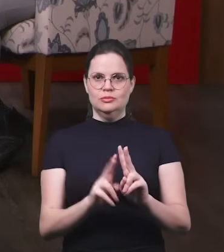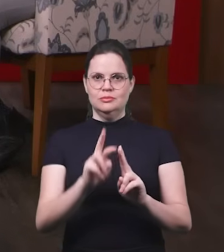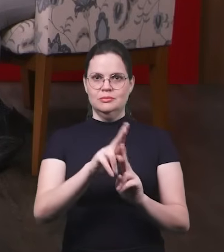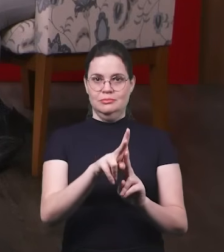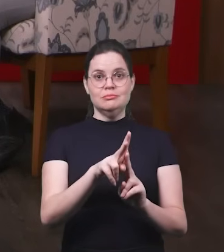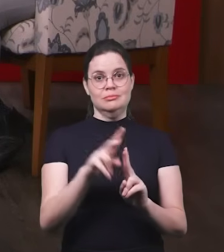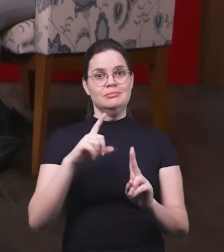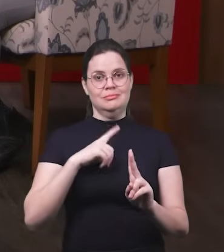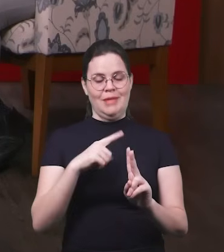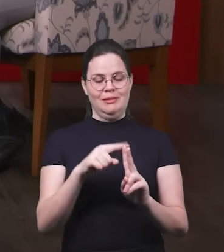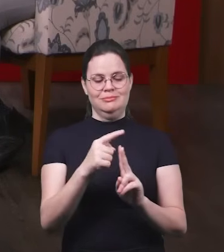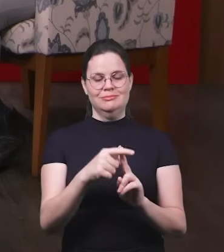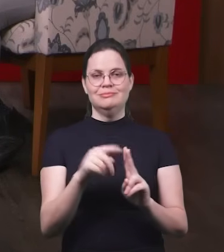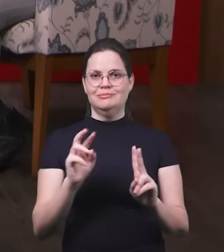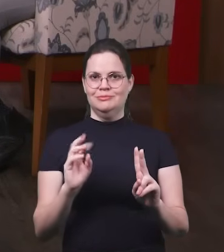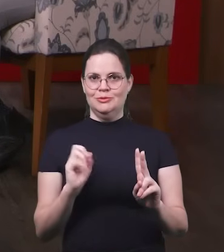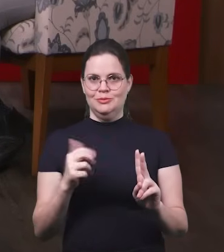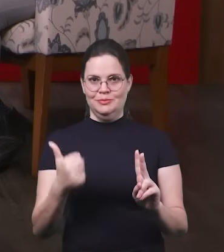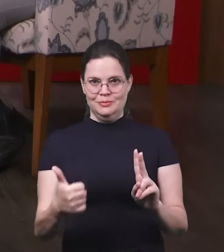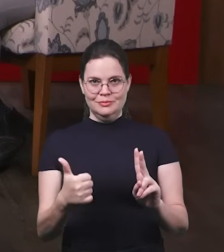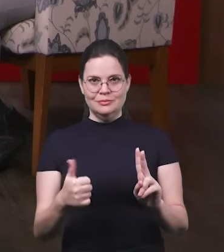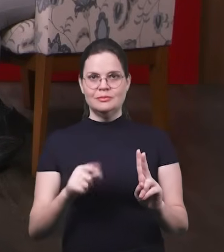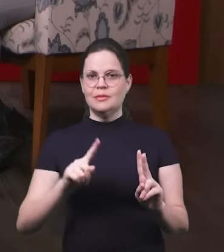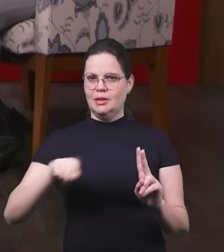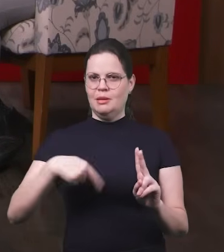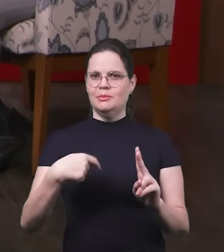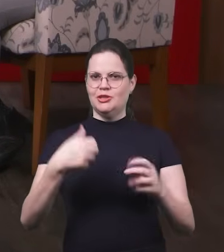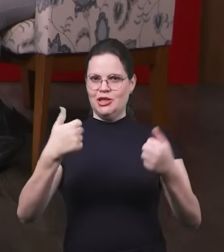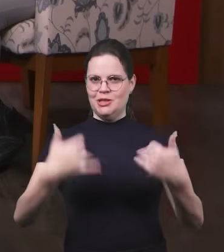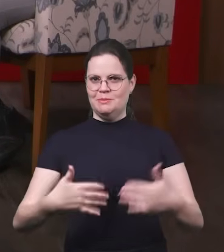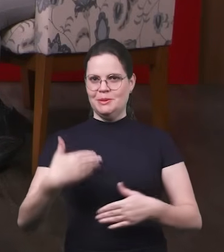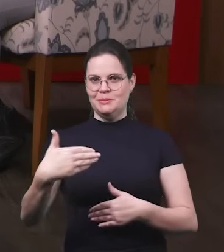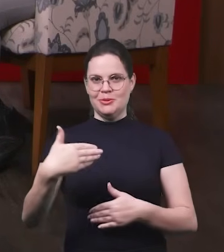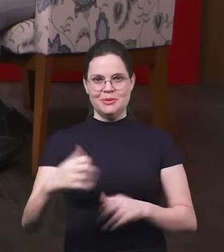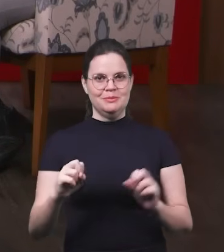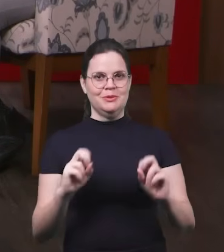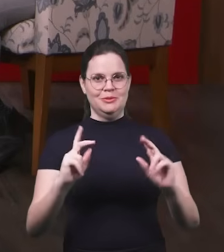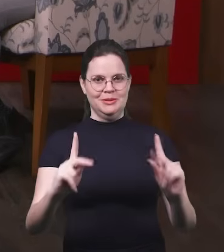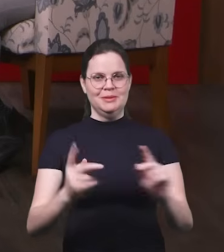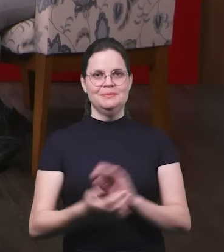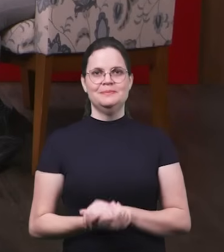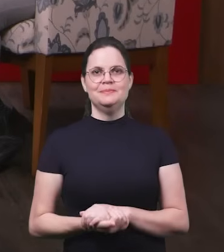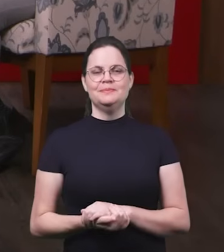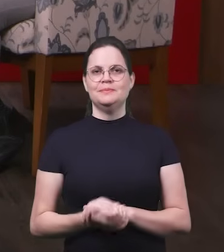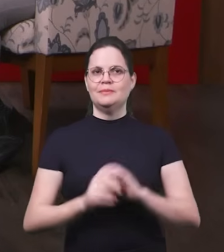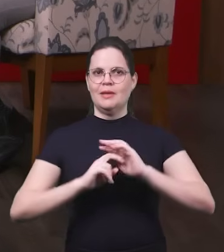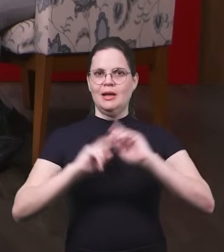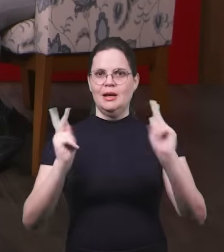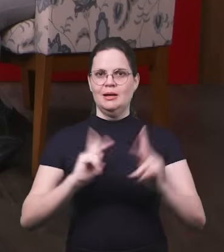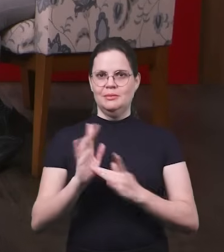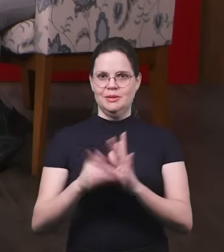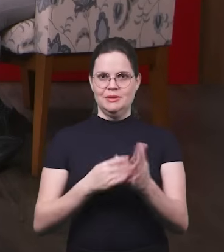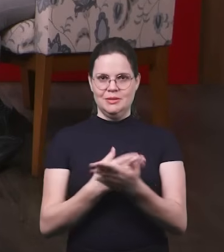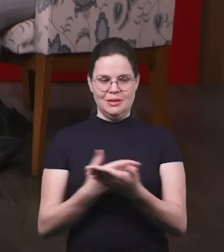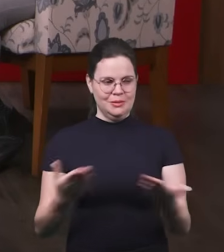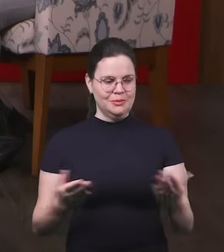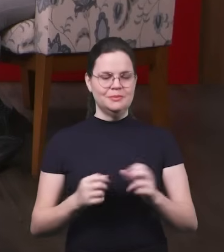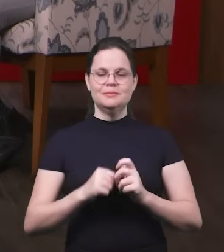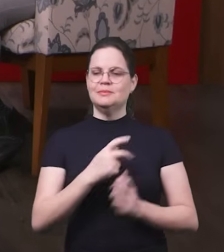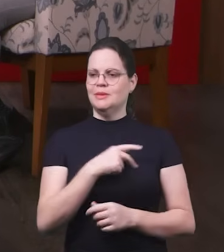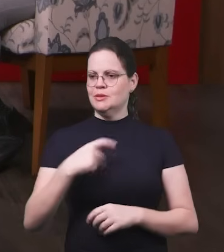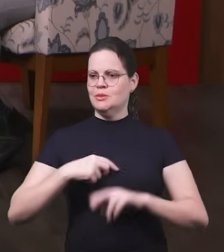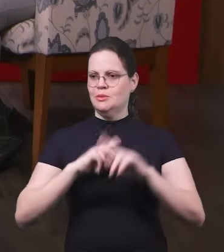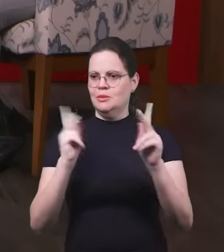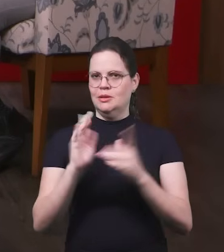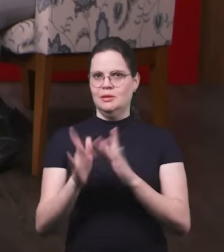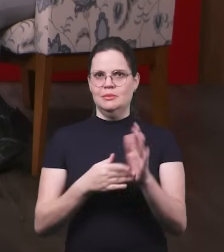ninhos e de pais. E nós tratamos isso na próxima reunião. Amém. Muito bom. No próximo programa. Pai do Senhor Felipe. Pai do Senhor, pastor. Pai do Senhor Guilherme.